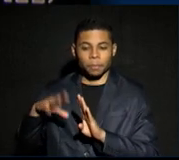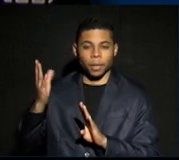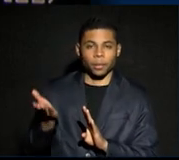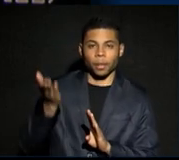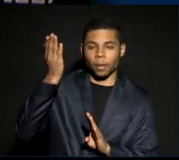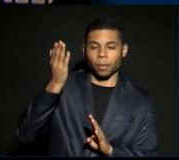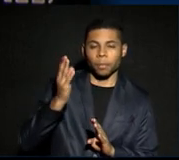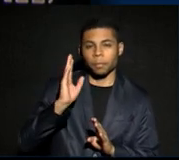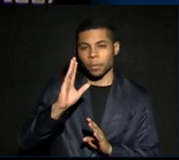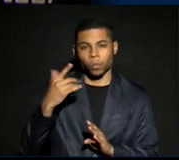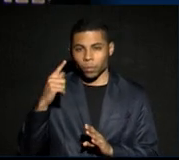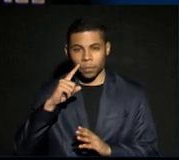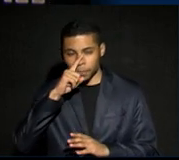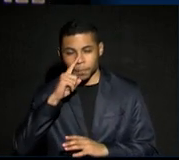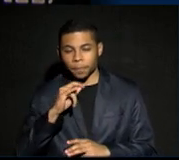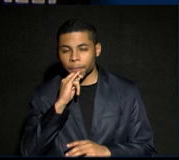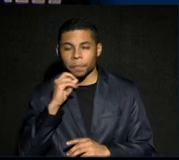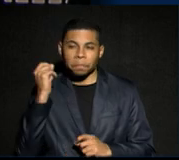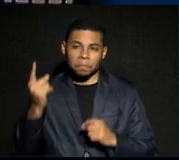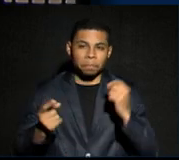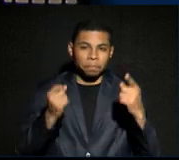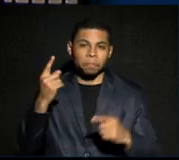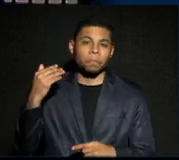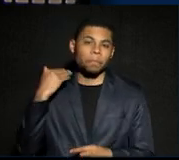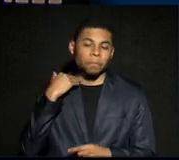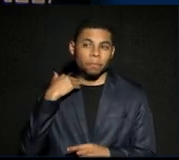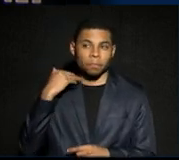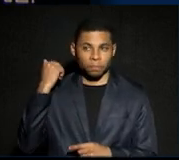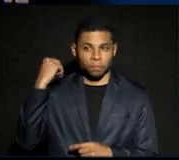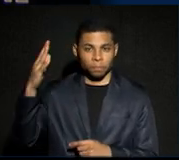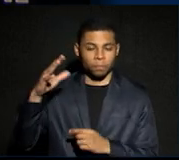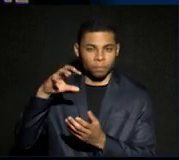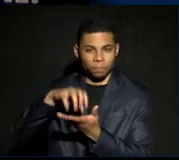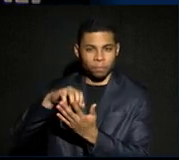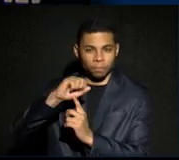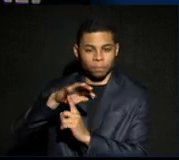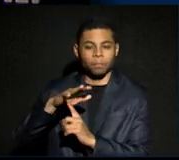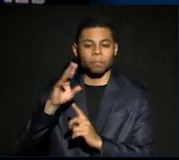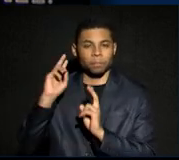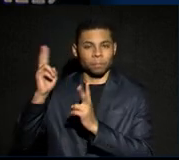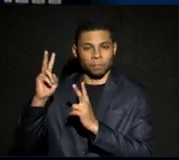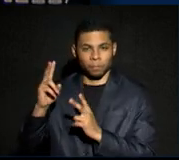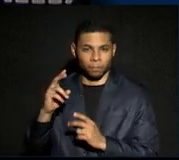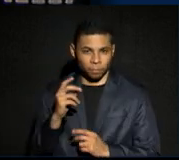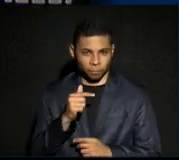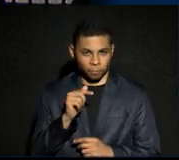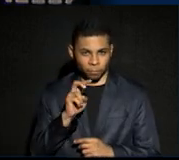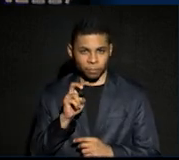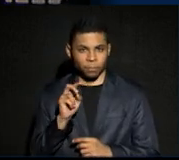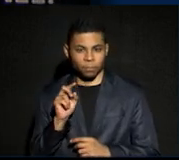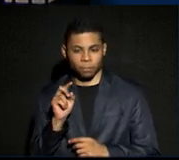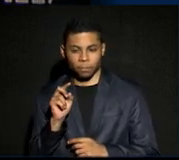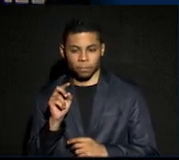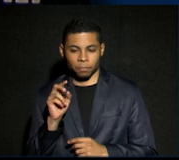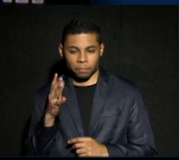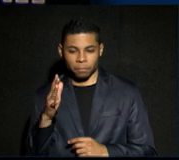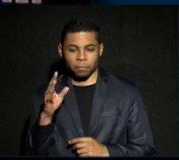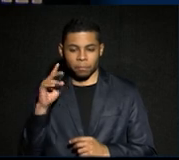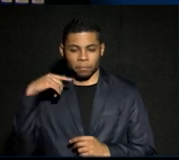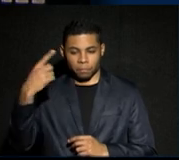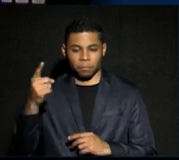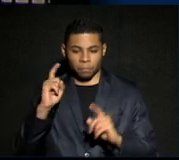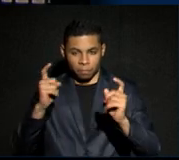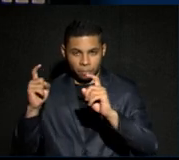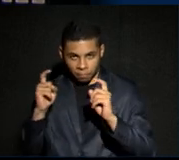alta e não tem um risco de, eventualmente, o Banco Central lá fora manter até esse ritmo de 75 pontos base nessa próxima